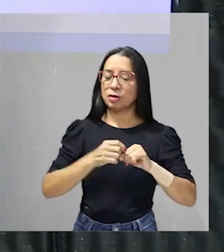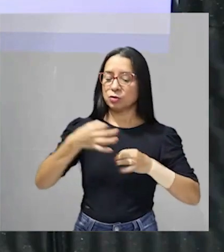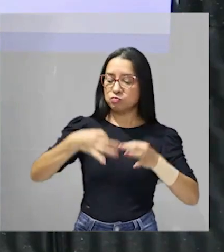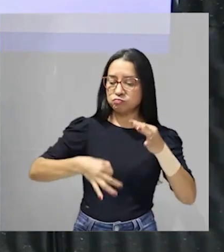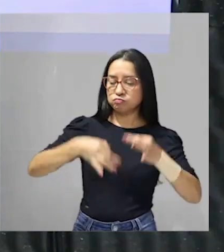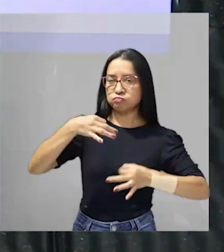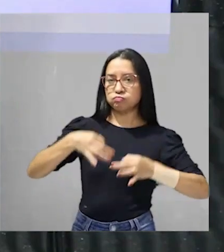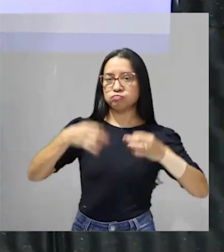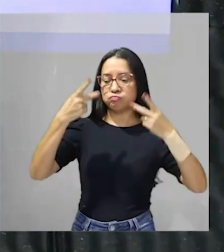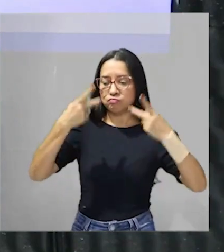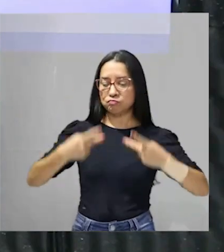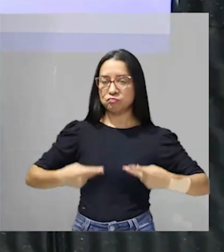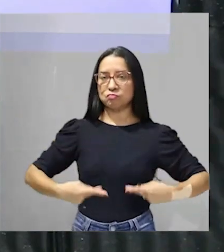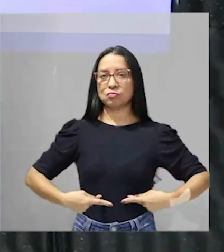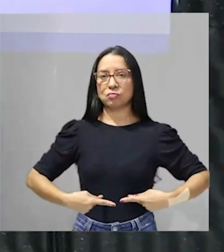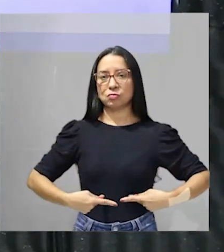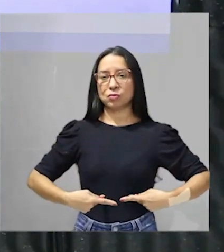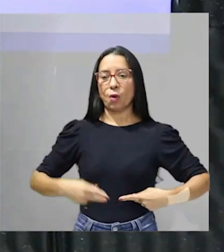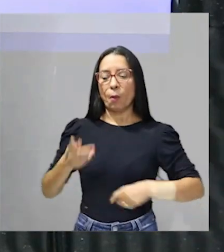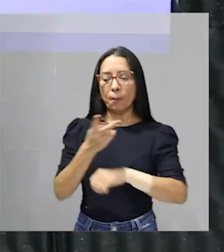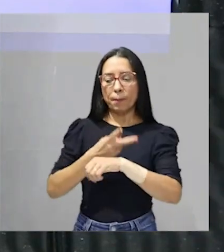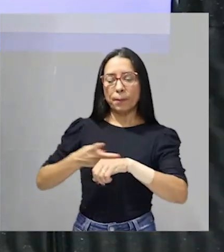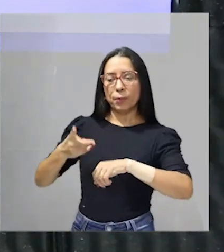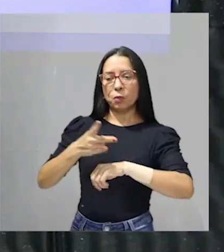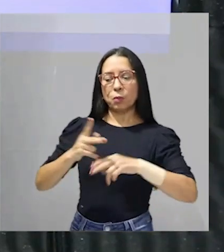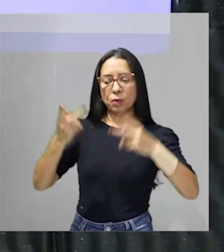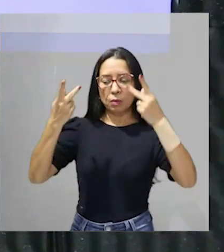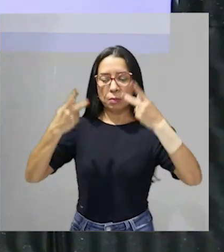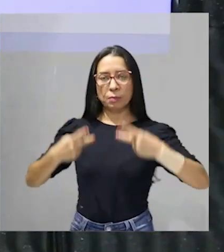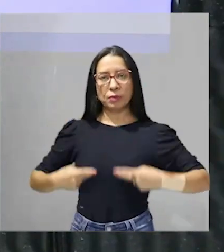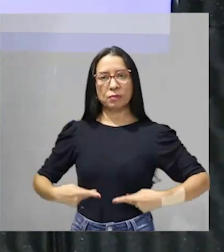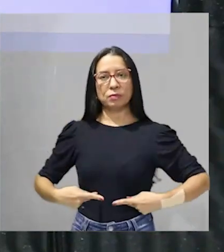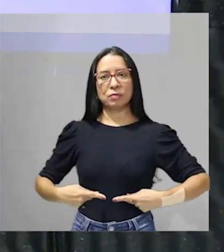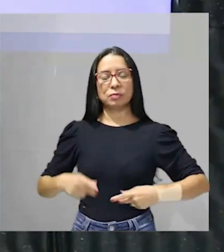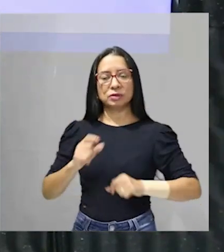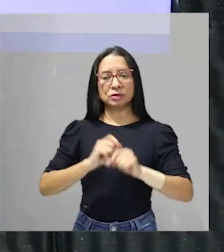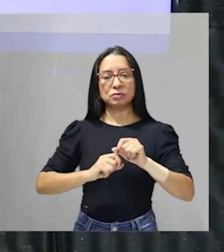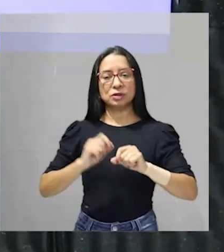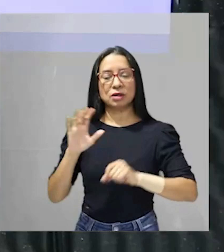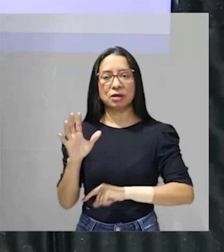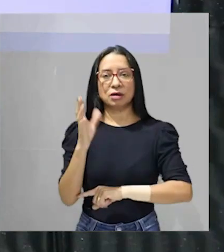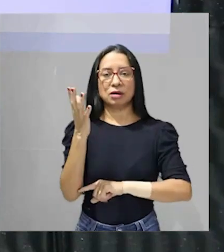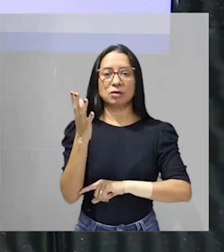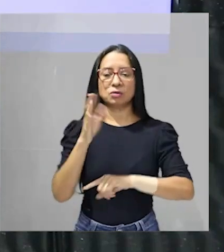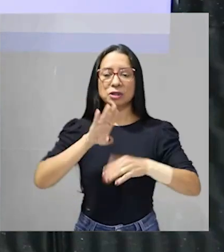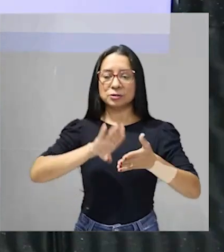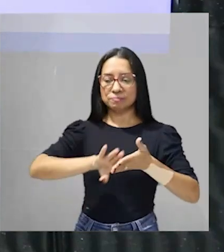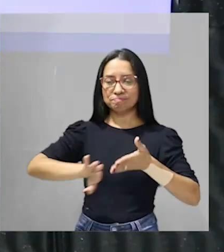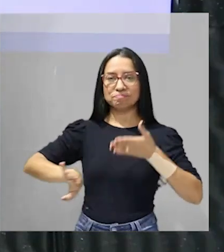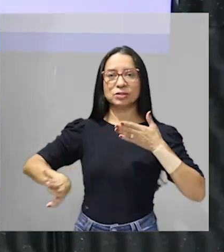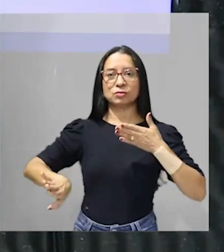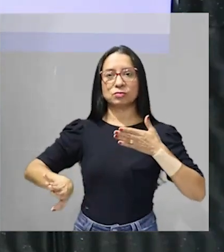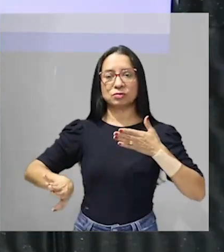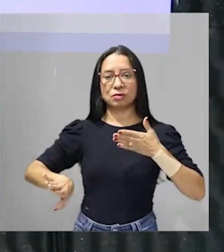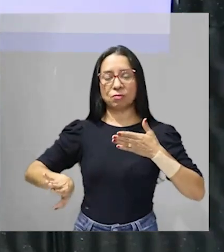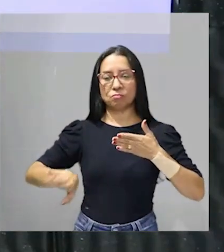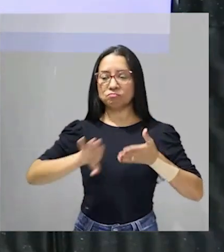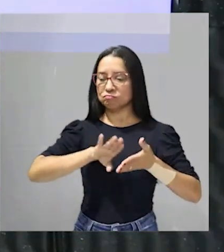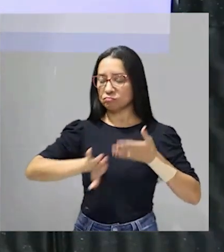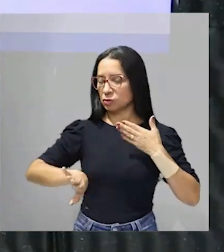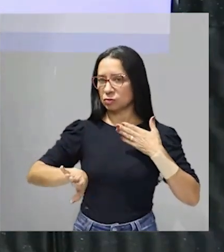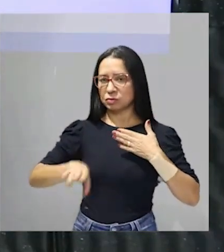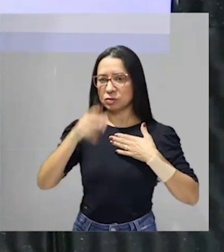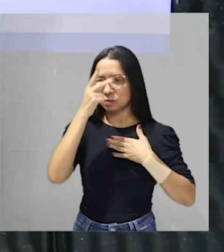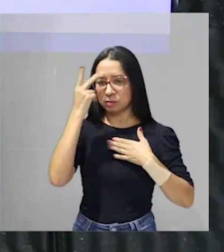acontece a exclusão do indivíduo Então esse é um dos pontos principais que diferencia os jogos dos